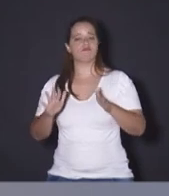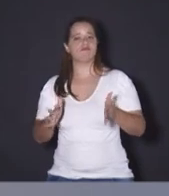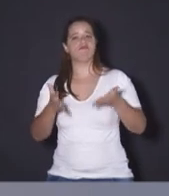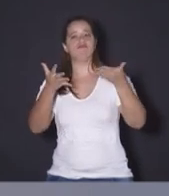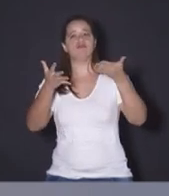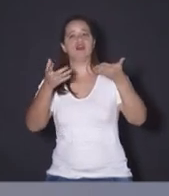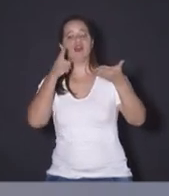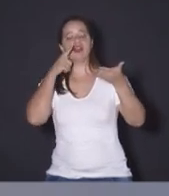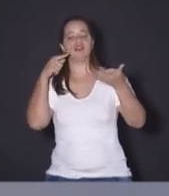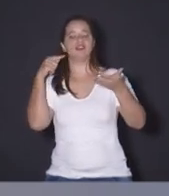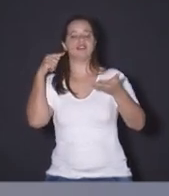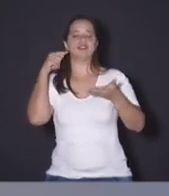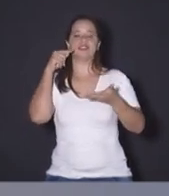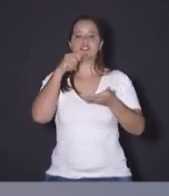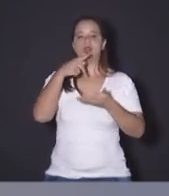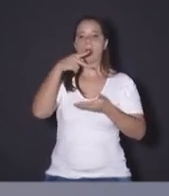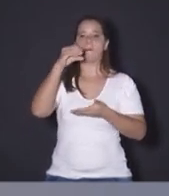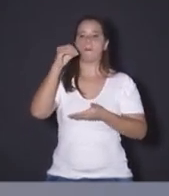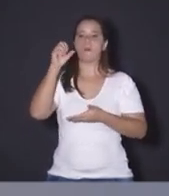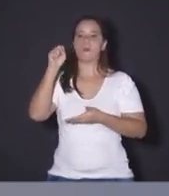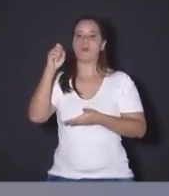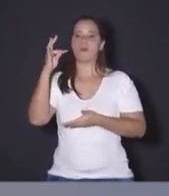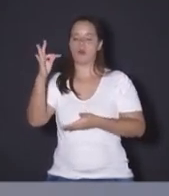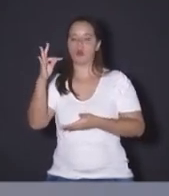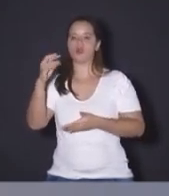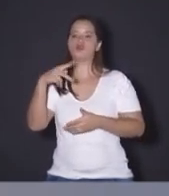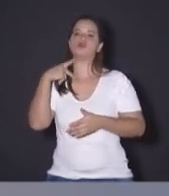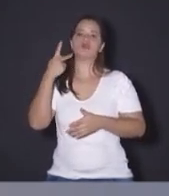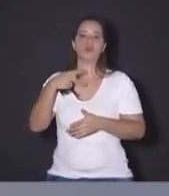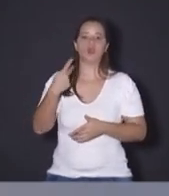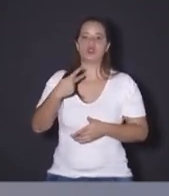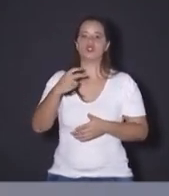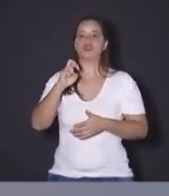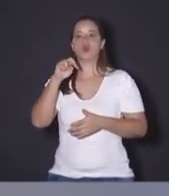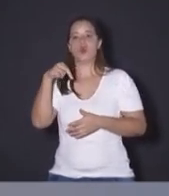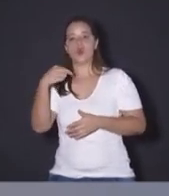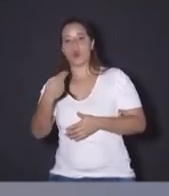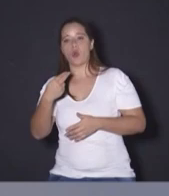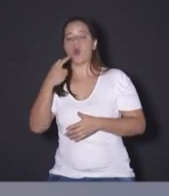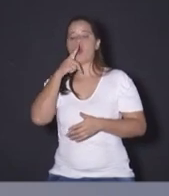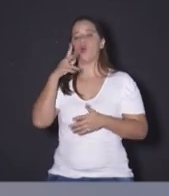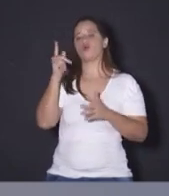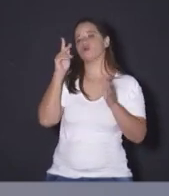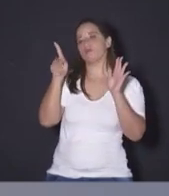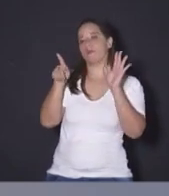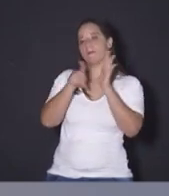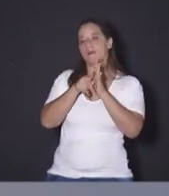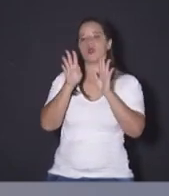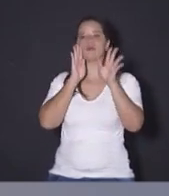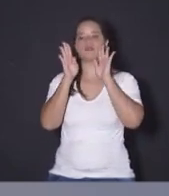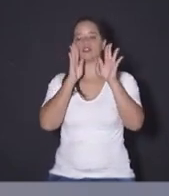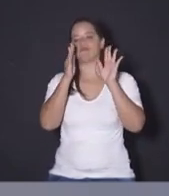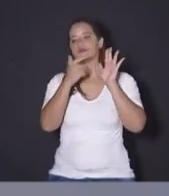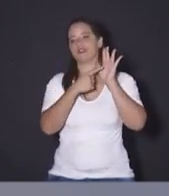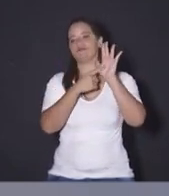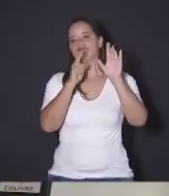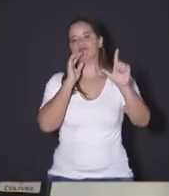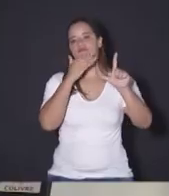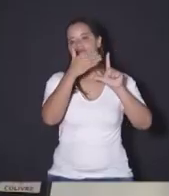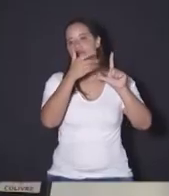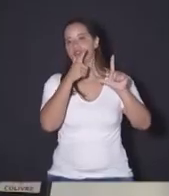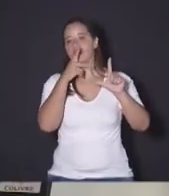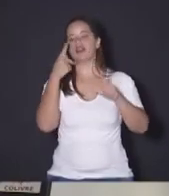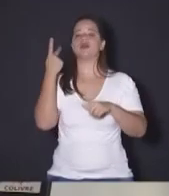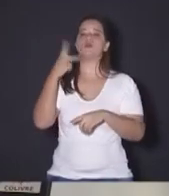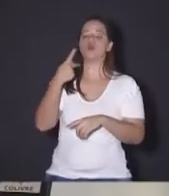de diz hostis políticos ou de páginas sobre políticos a única coisa que vai ser preciso fazer esse ano